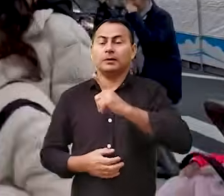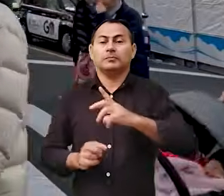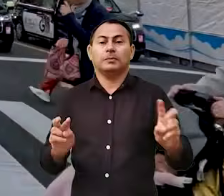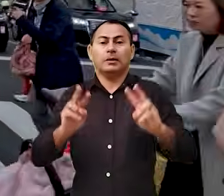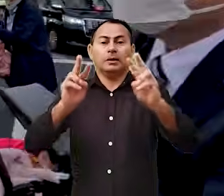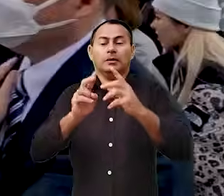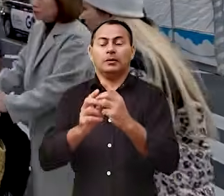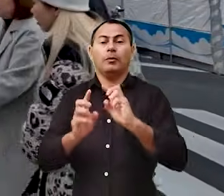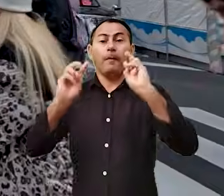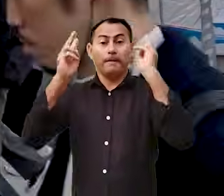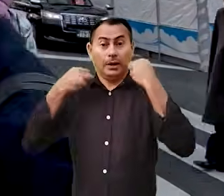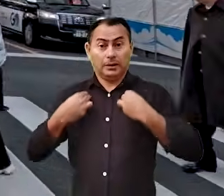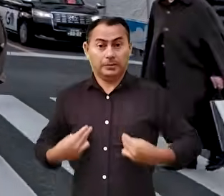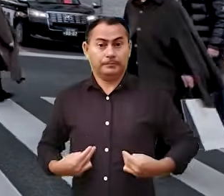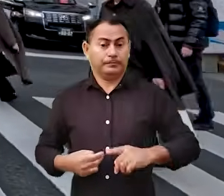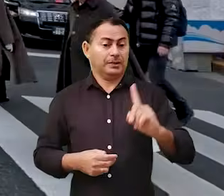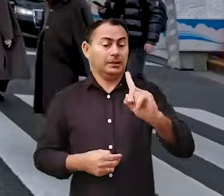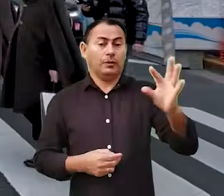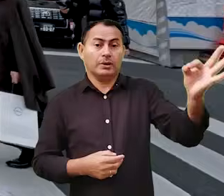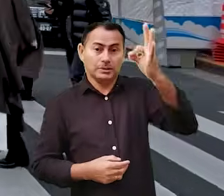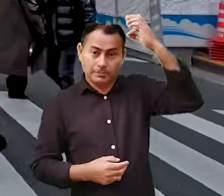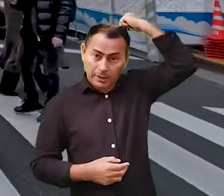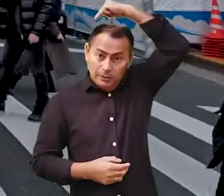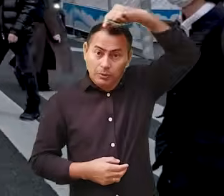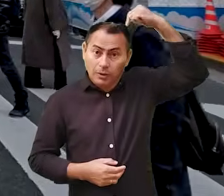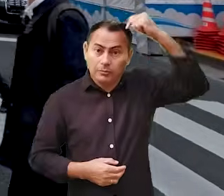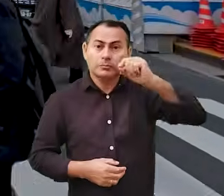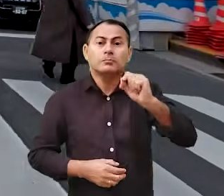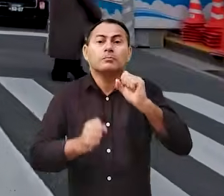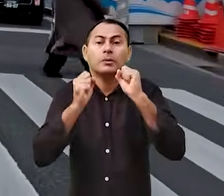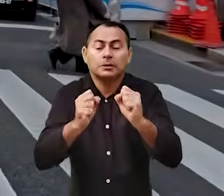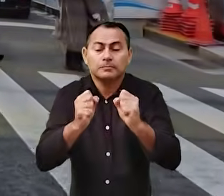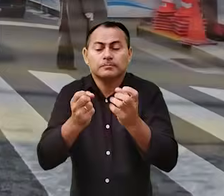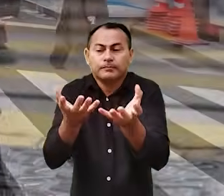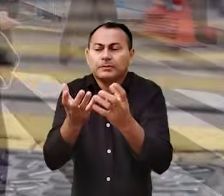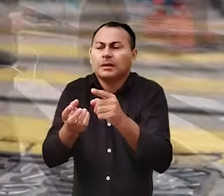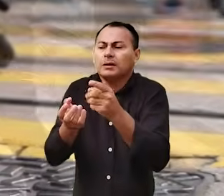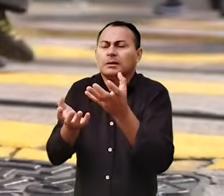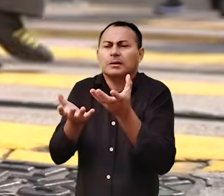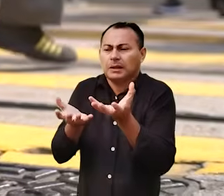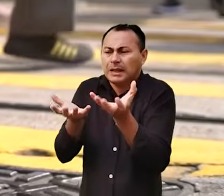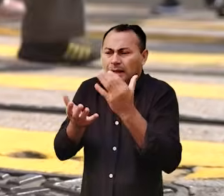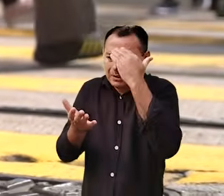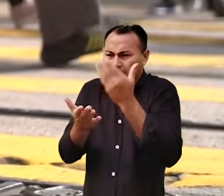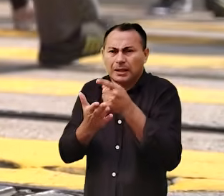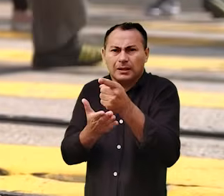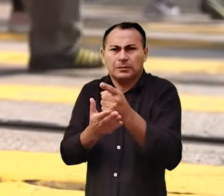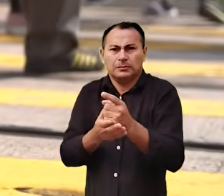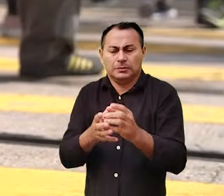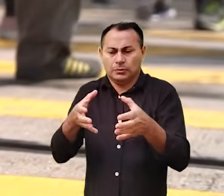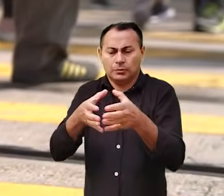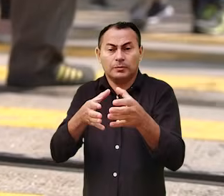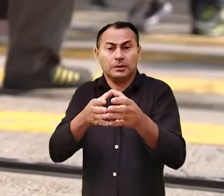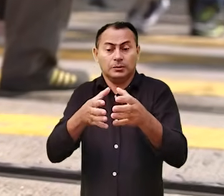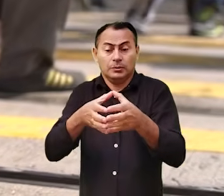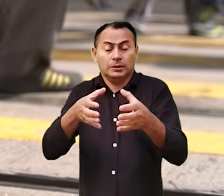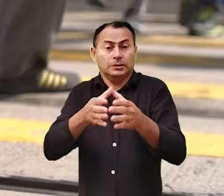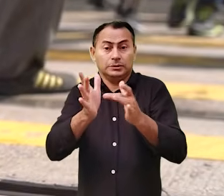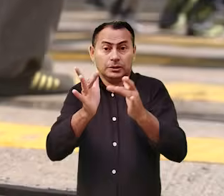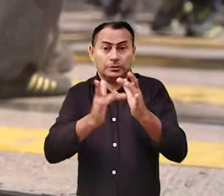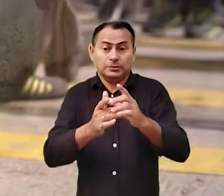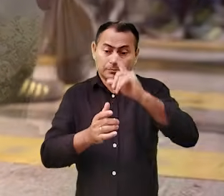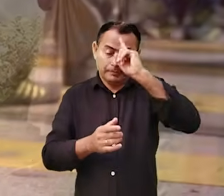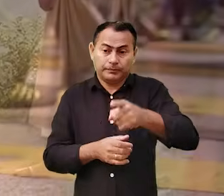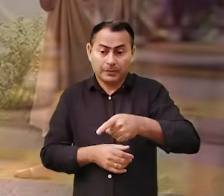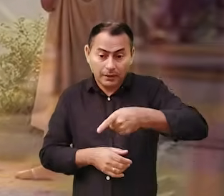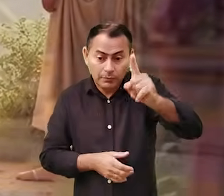pessoas têm valores humanísticos e não espirituais. O que podemos esperar delas? Na grande comissão, Jesus